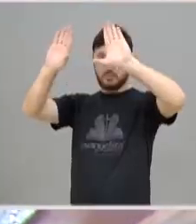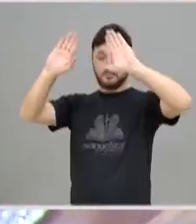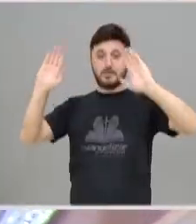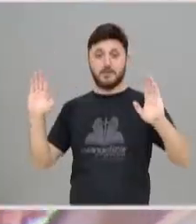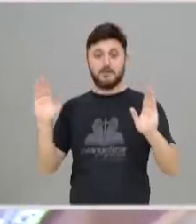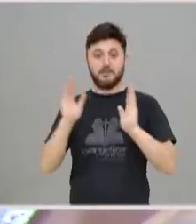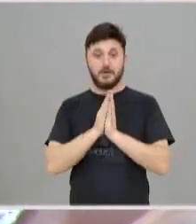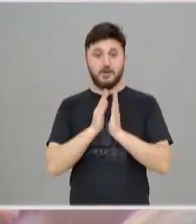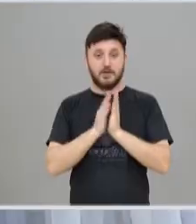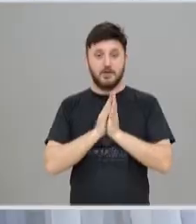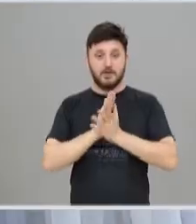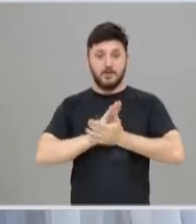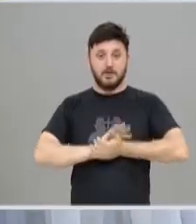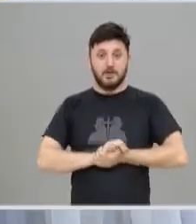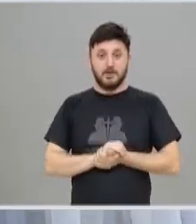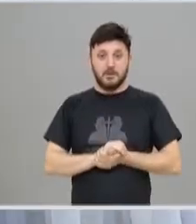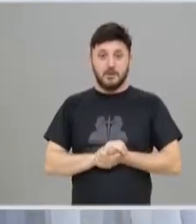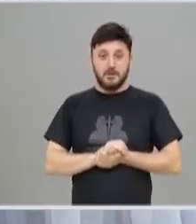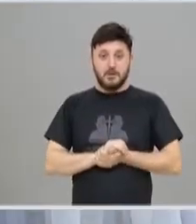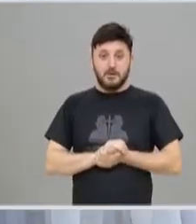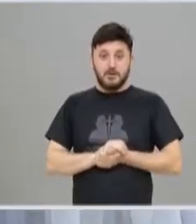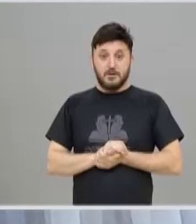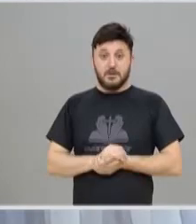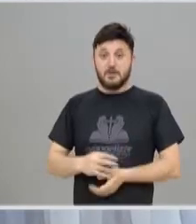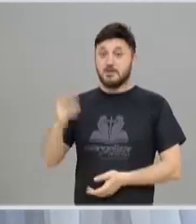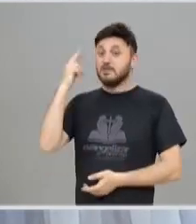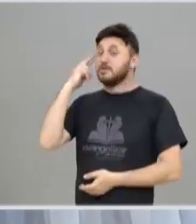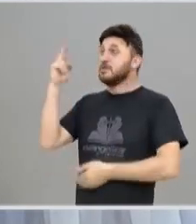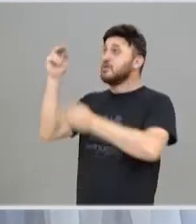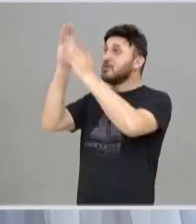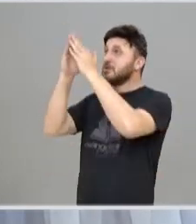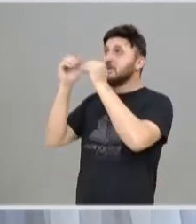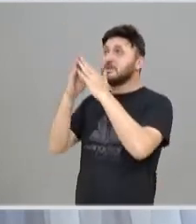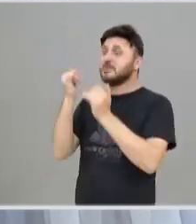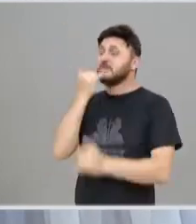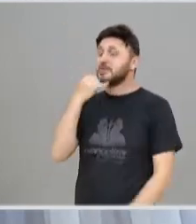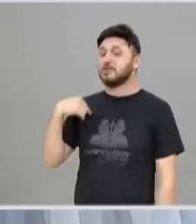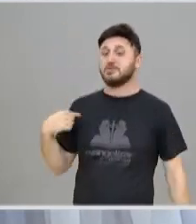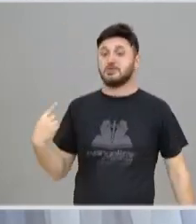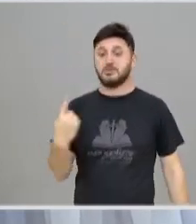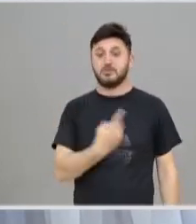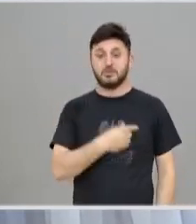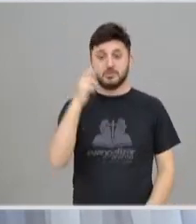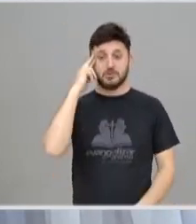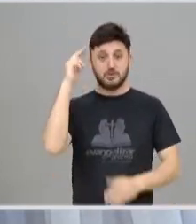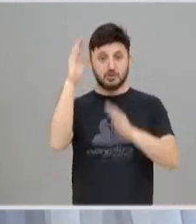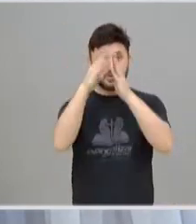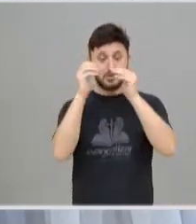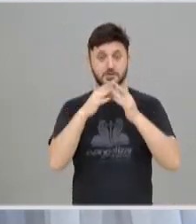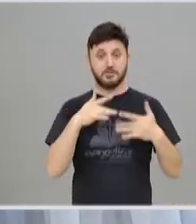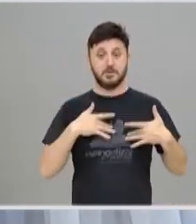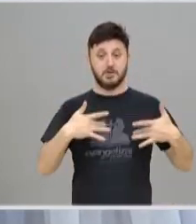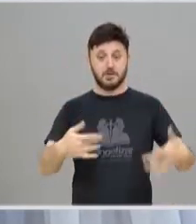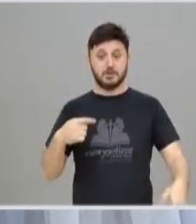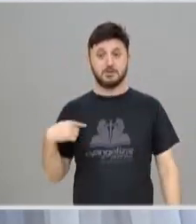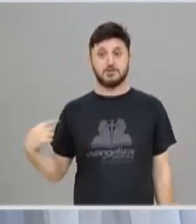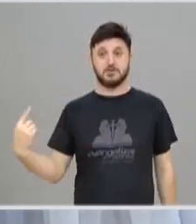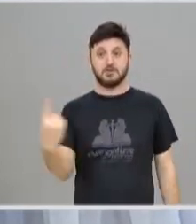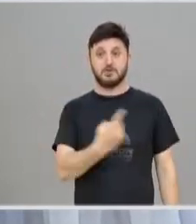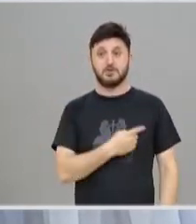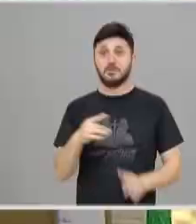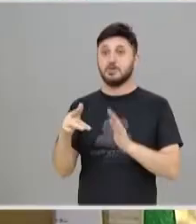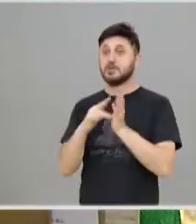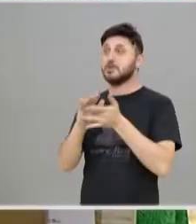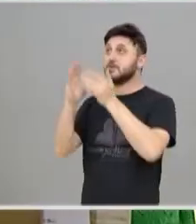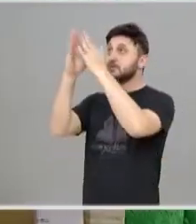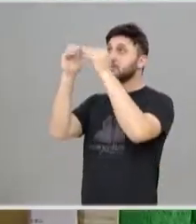eterna. Amém. Senhor, tende piedade de nós. Senhor, tende piedade de nós.